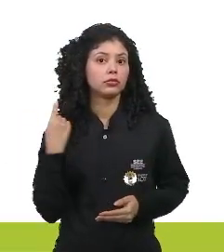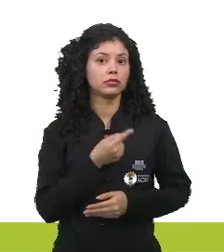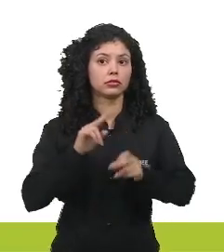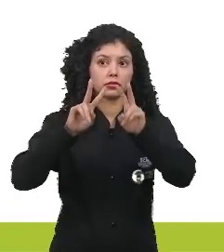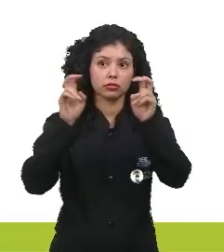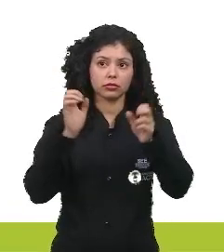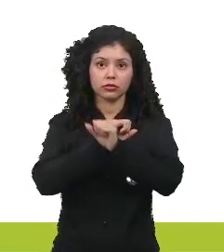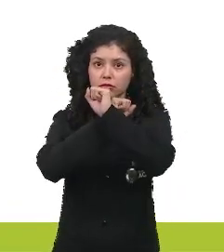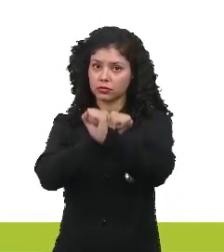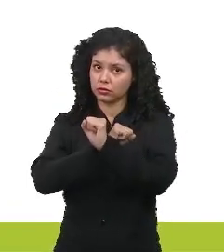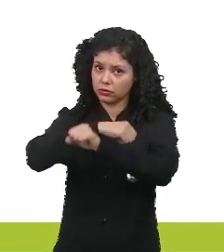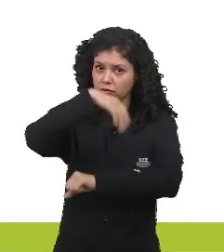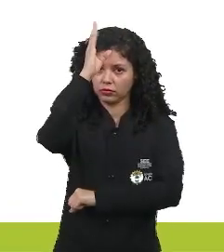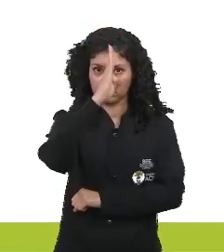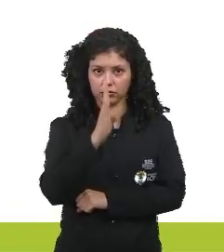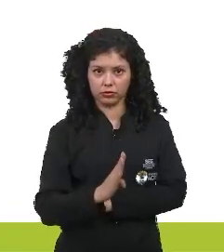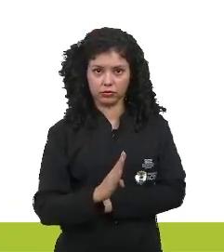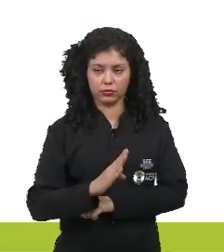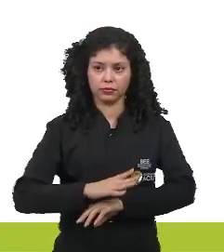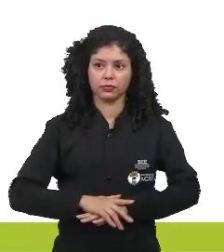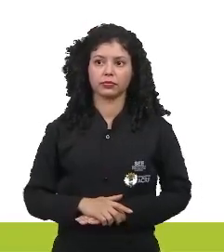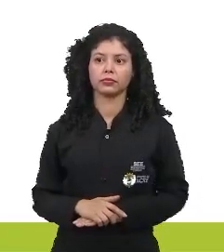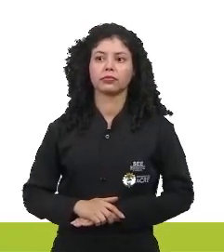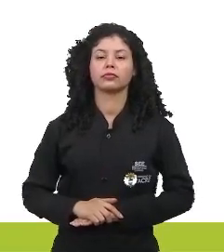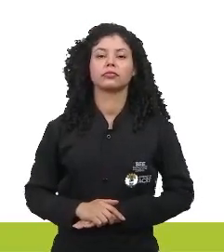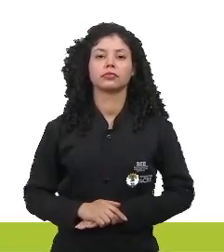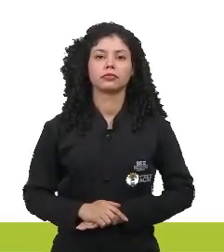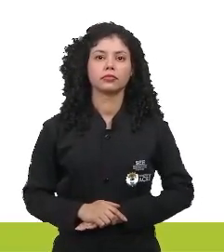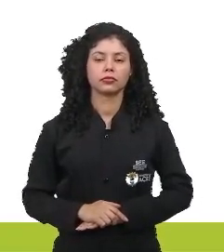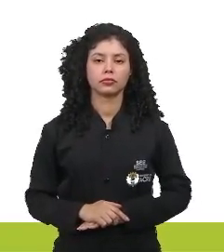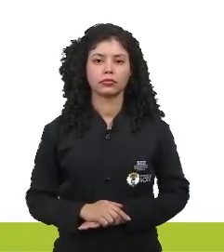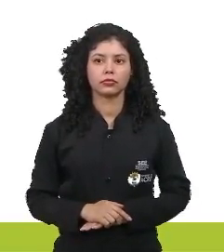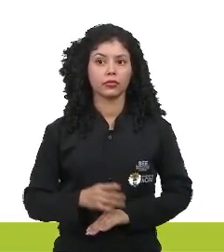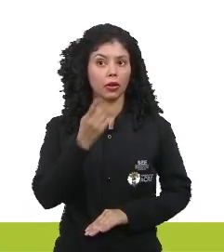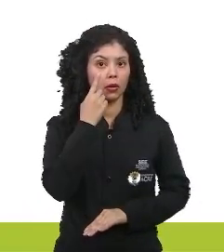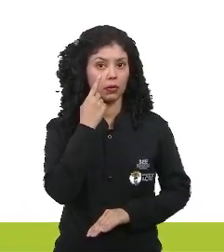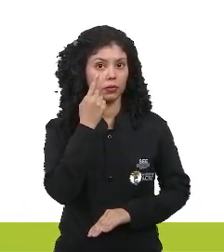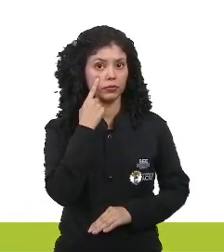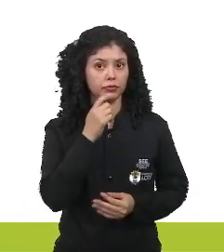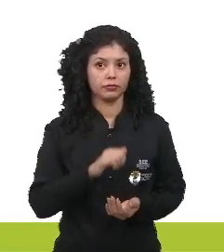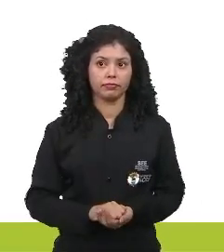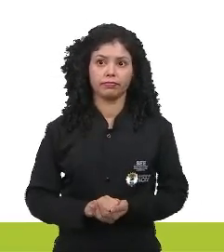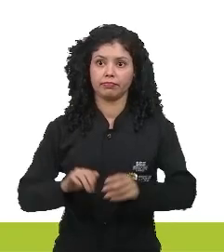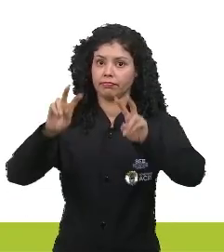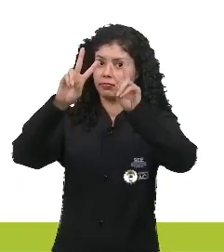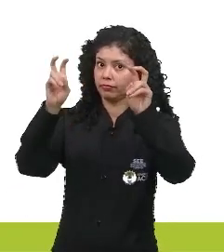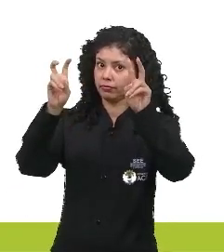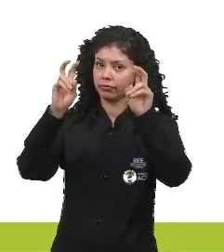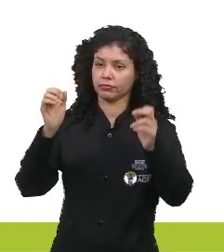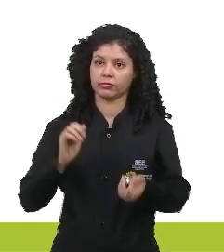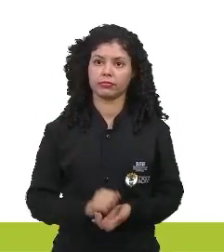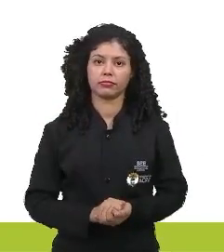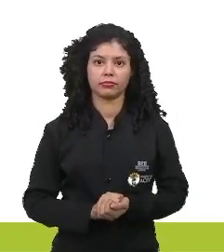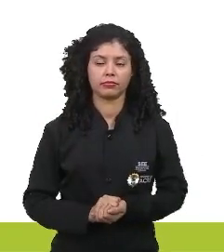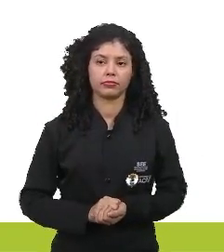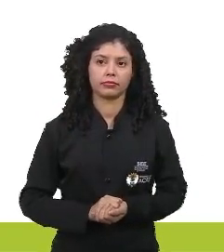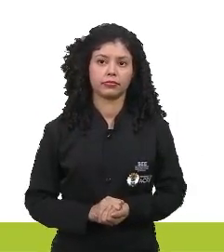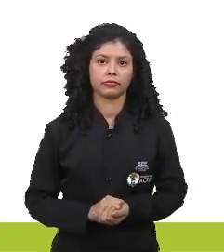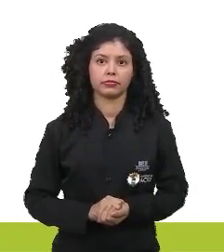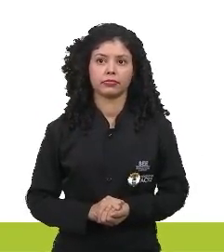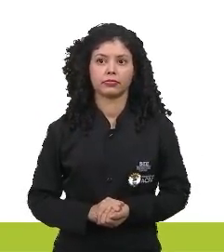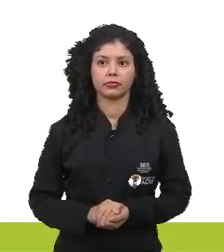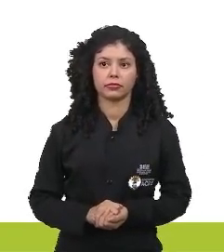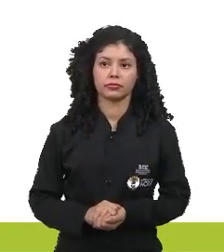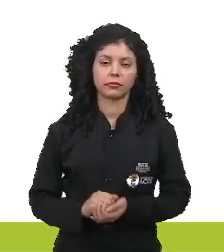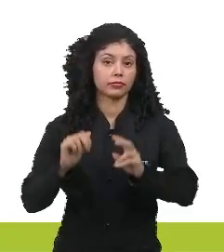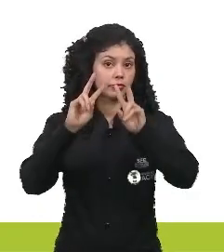é escravidão no Brasil. Olha que tema pertinente, pessoal.